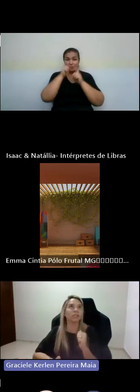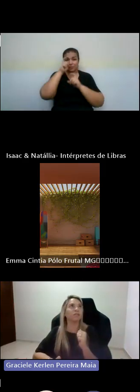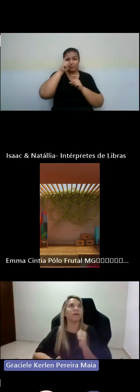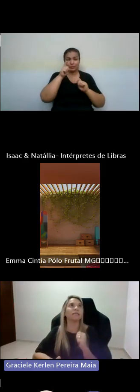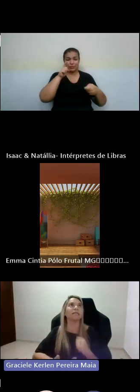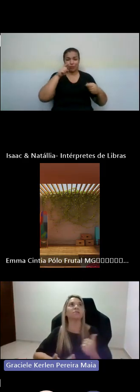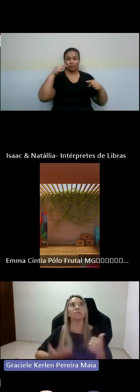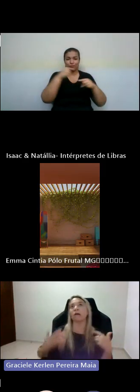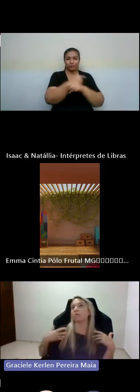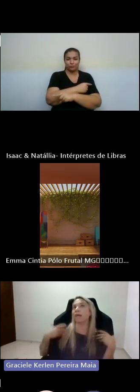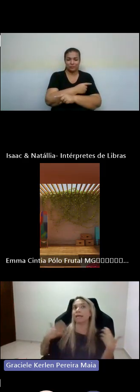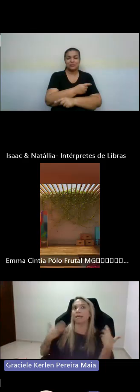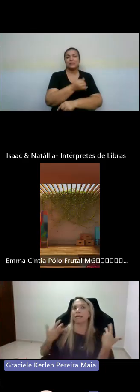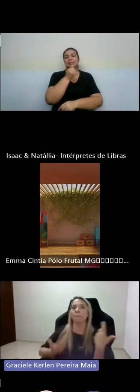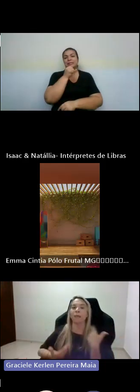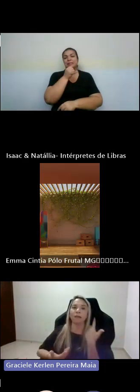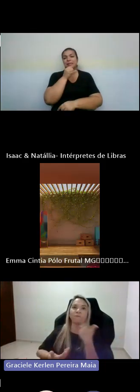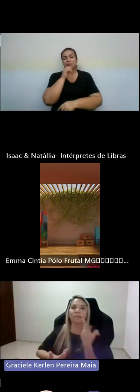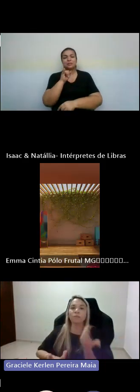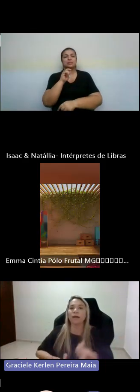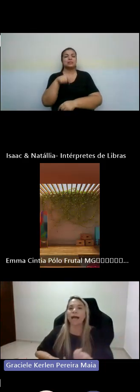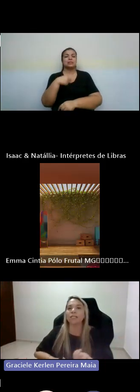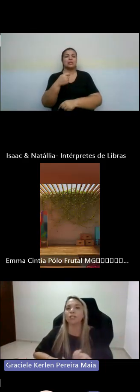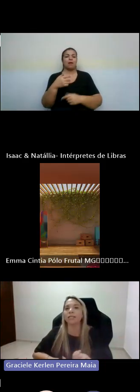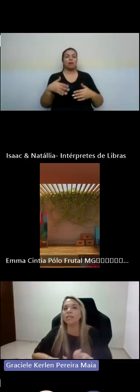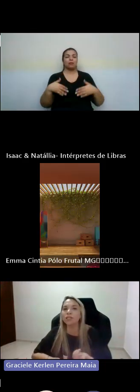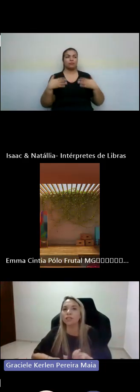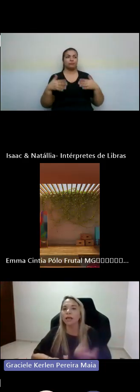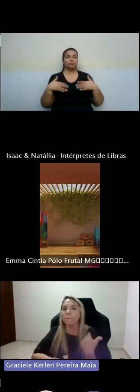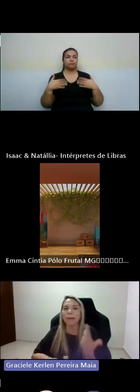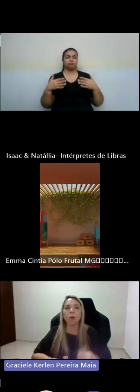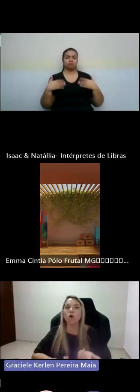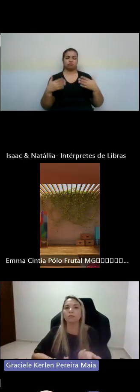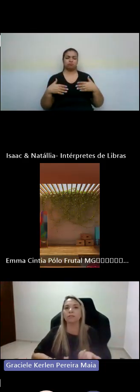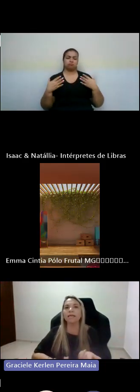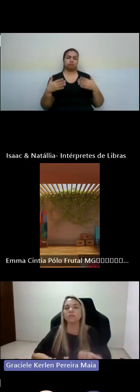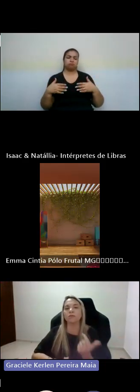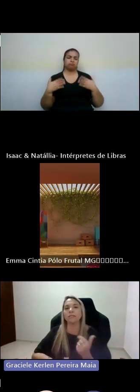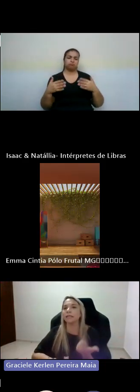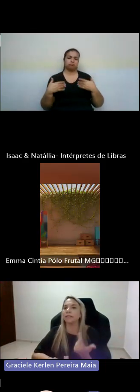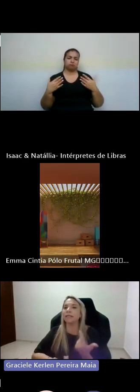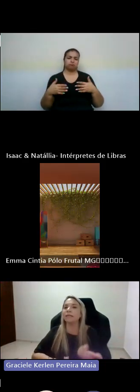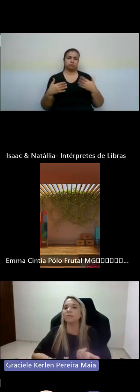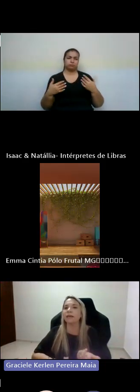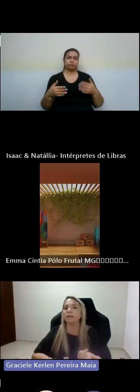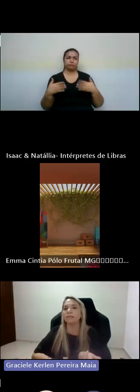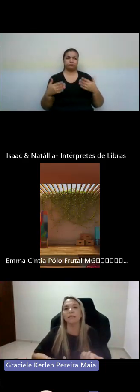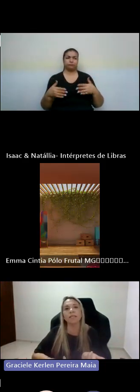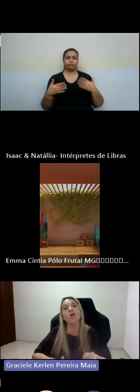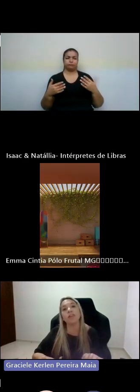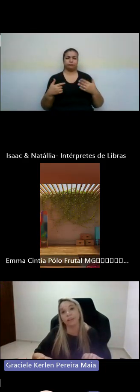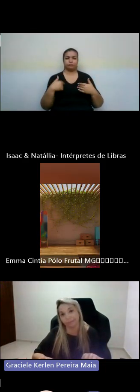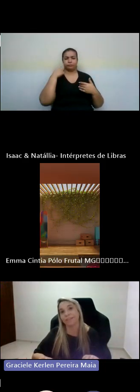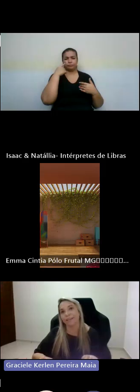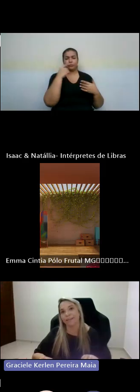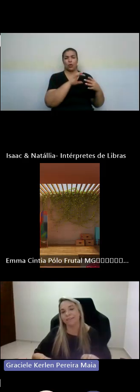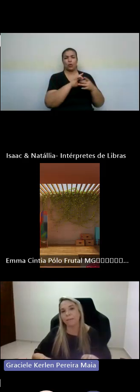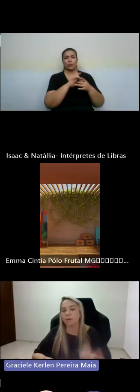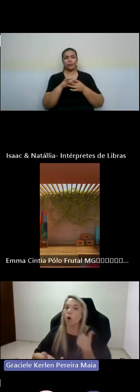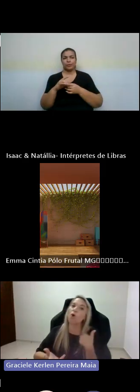a Nath faz ali o sinal de alegria e faz uma cara de triste, pelo contexto, você está entendendo que ela está sendo